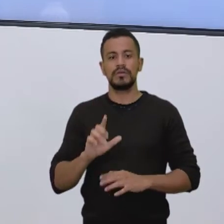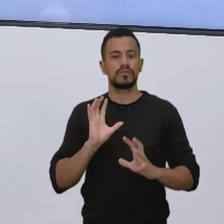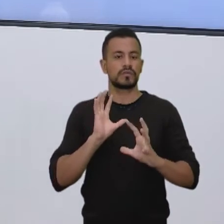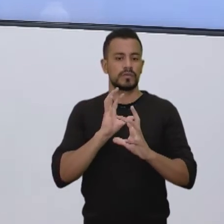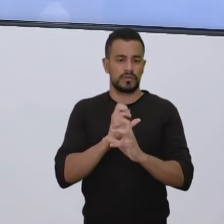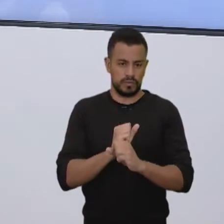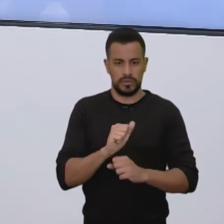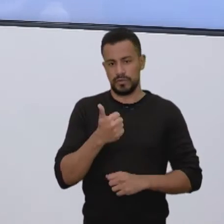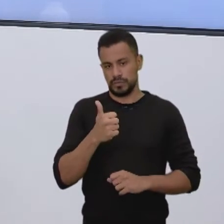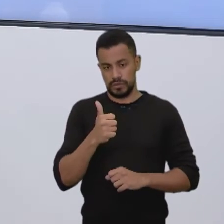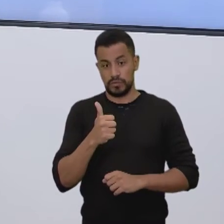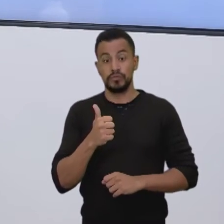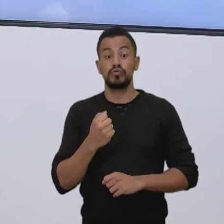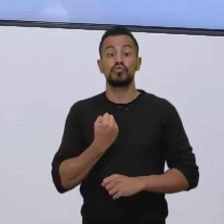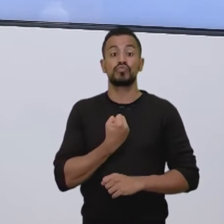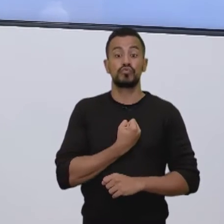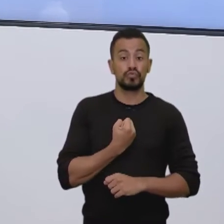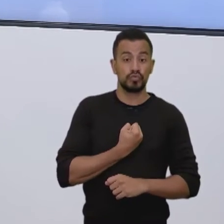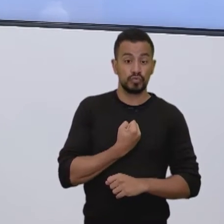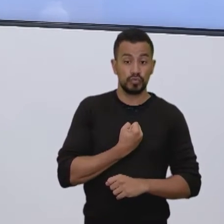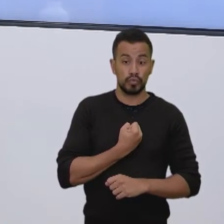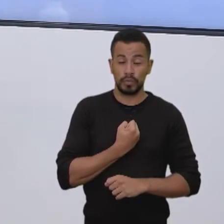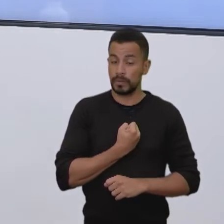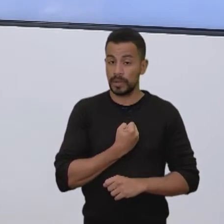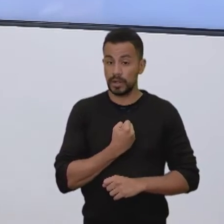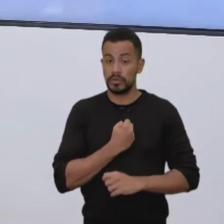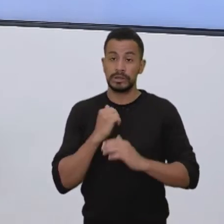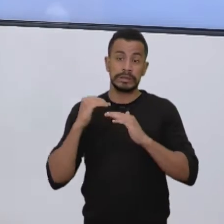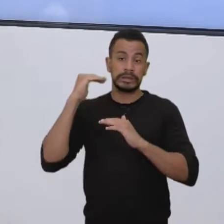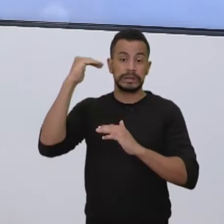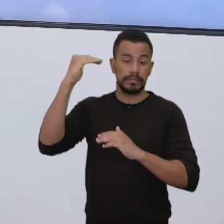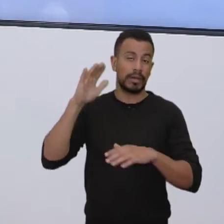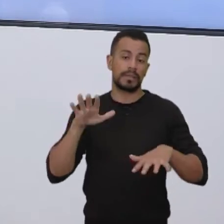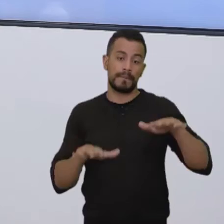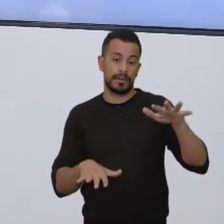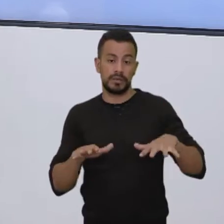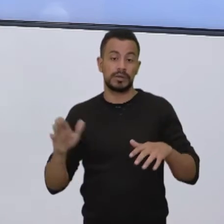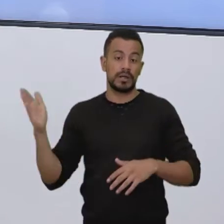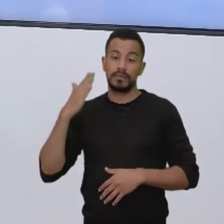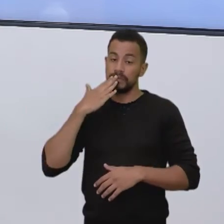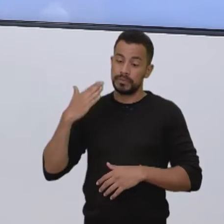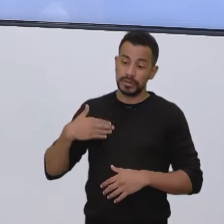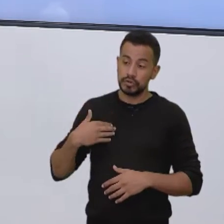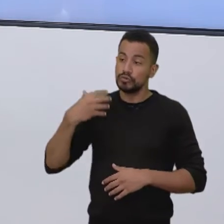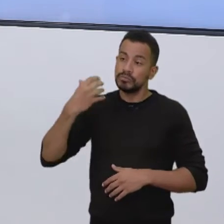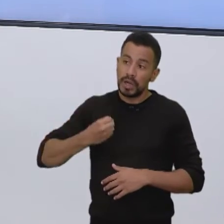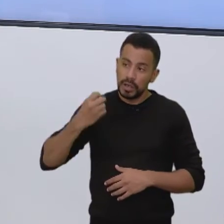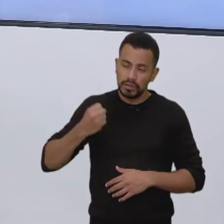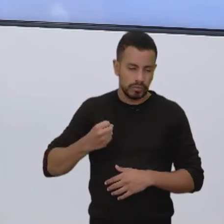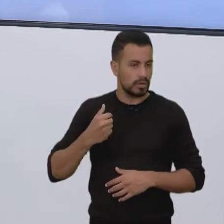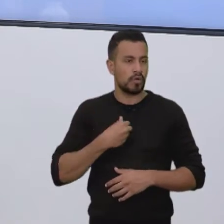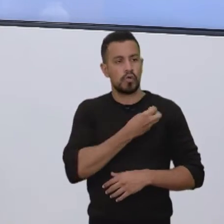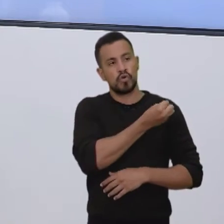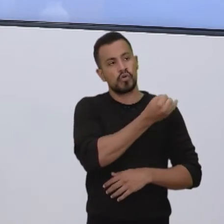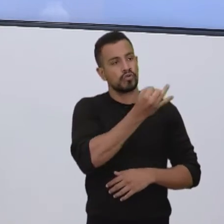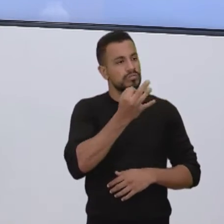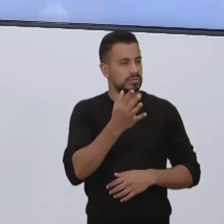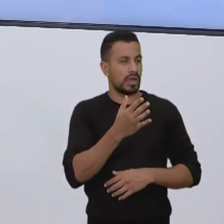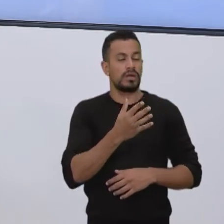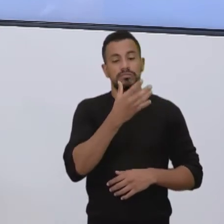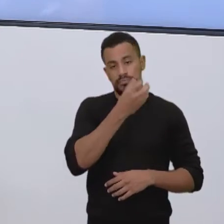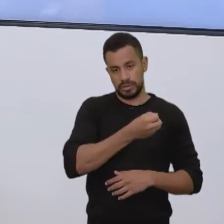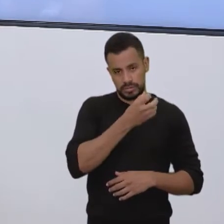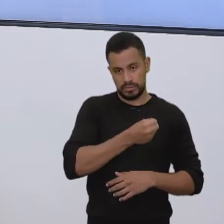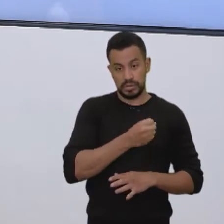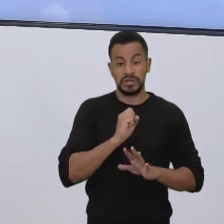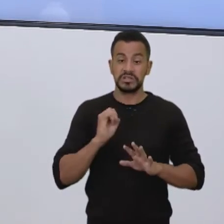número de cima? O número de cima vai depender do que ele quer. Se ele pediu branco, eu vou contar os brancos e vou colocar branco, total de branco, sobre 11. Se ele